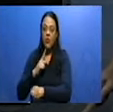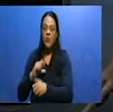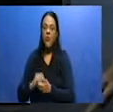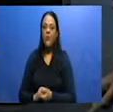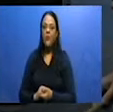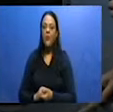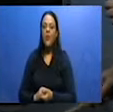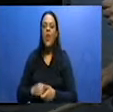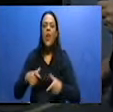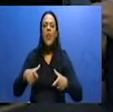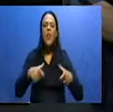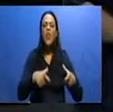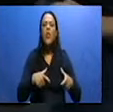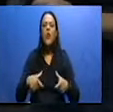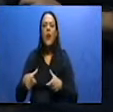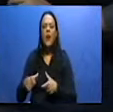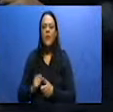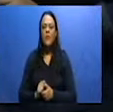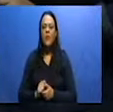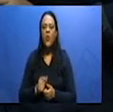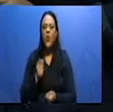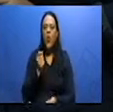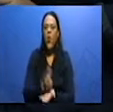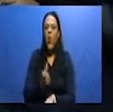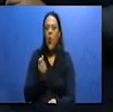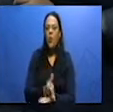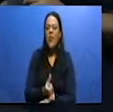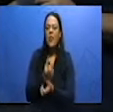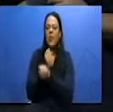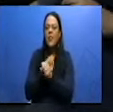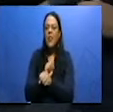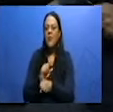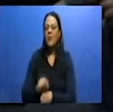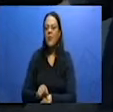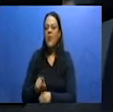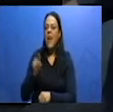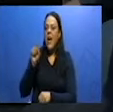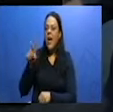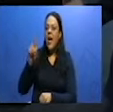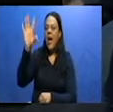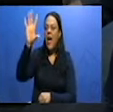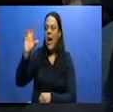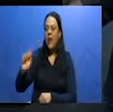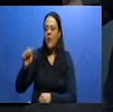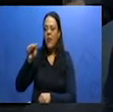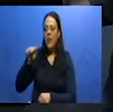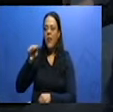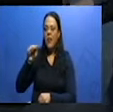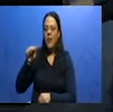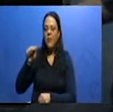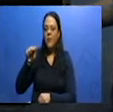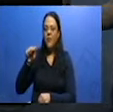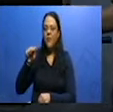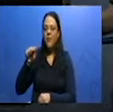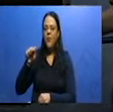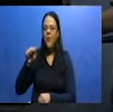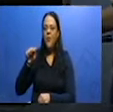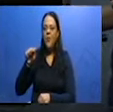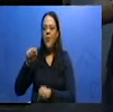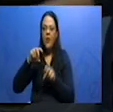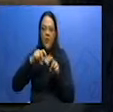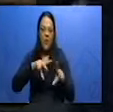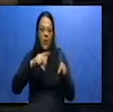que compravam na África? Eles negociavam os escravos tanto na metrópole, lá em Portugal, como nos